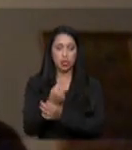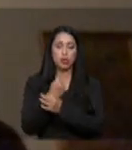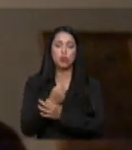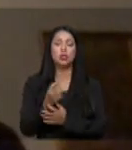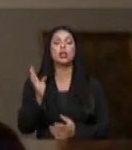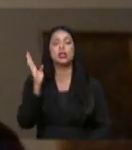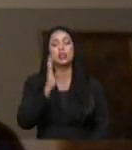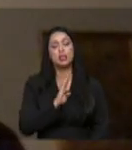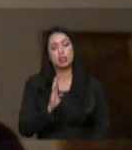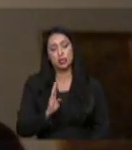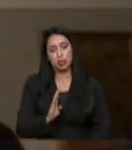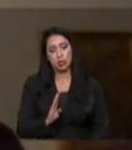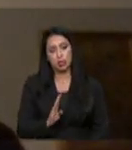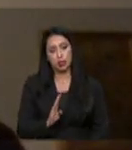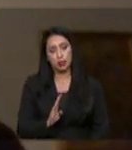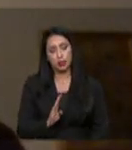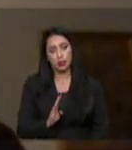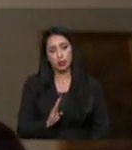Nacional